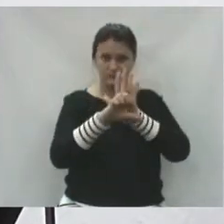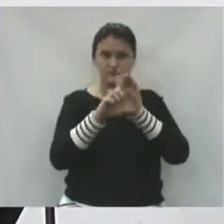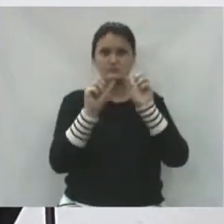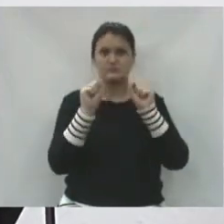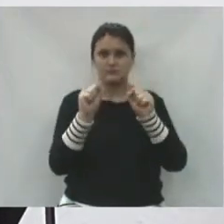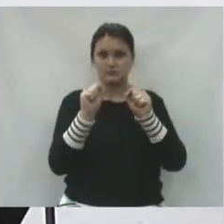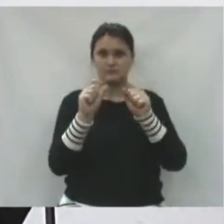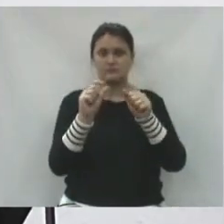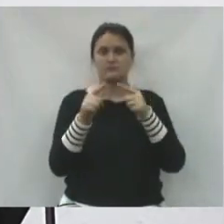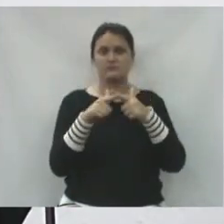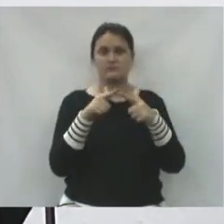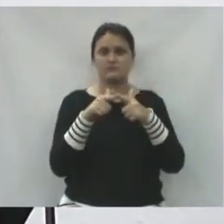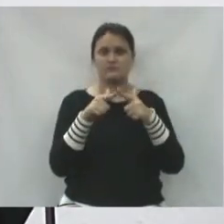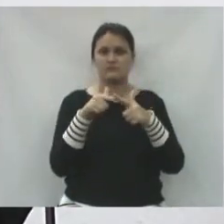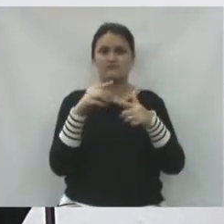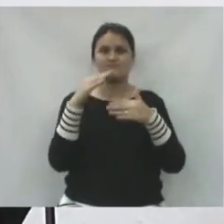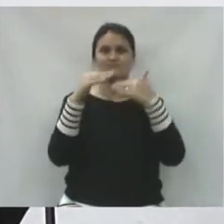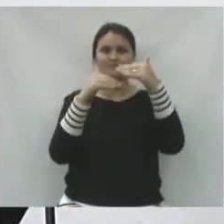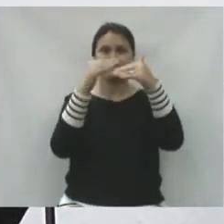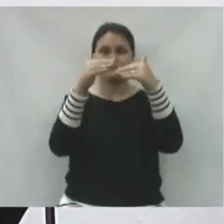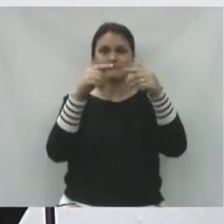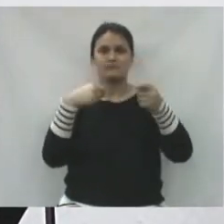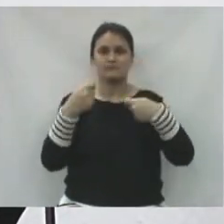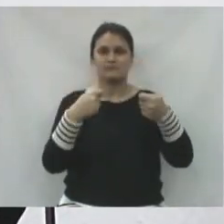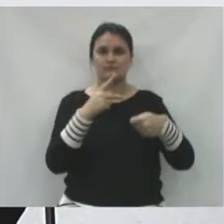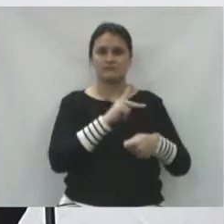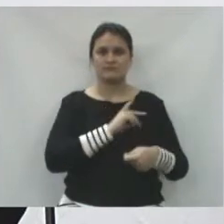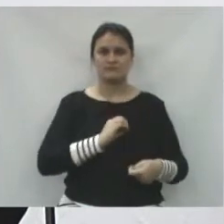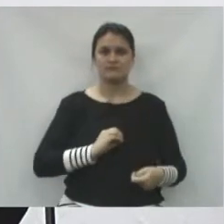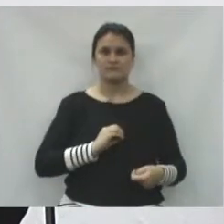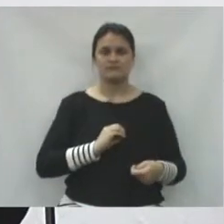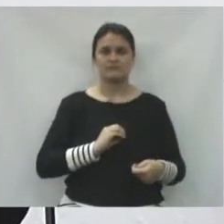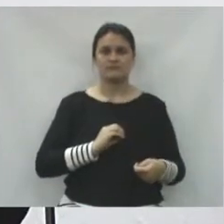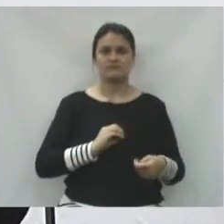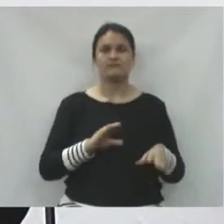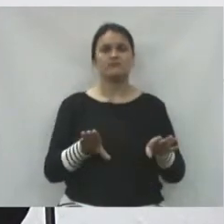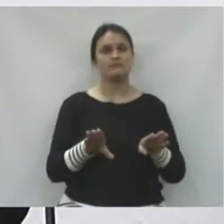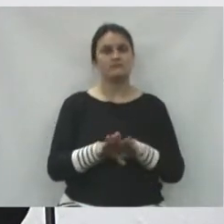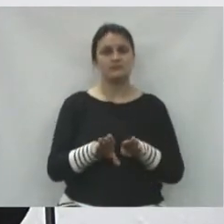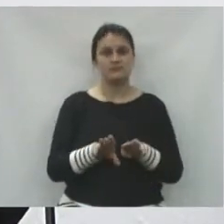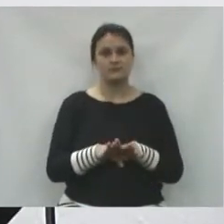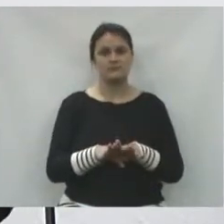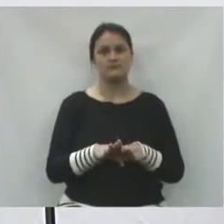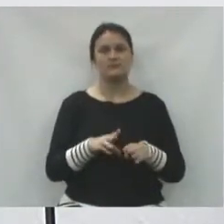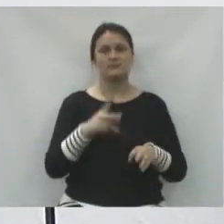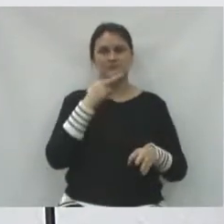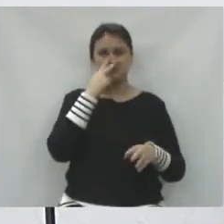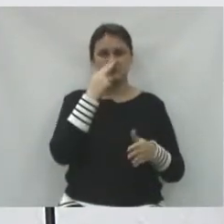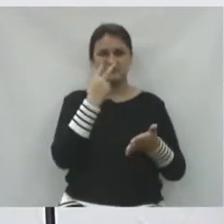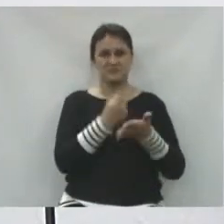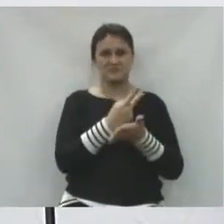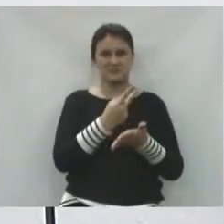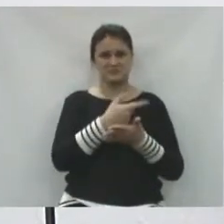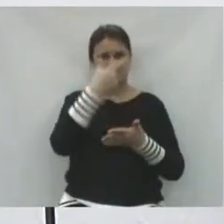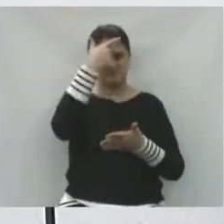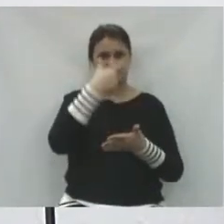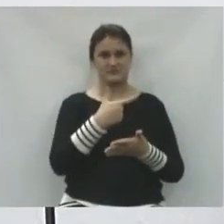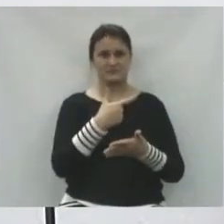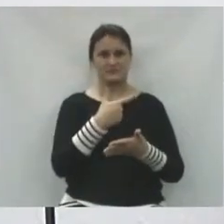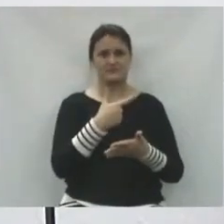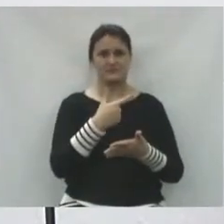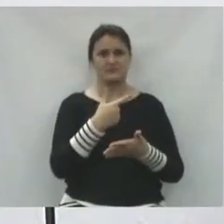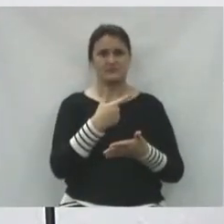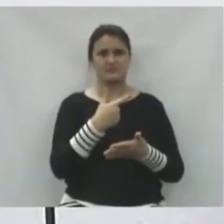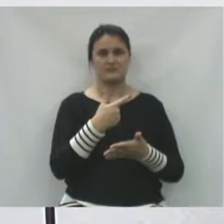podem gerar consequências irreparáveis ao administrador público, somado ao fato de tal crime nem mesmo